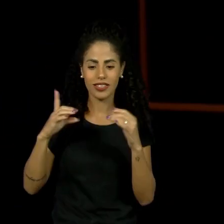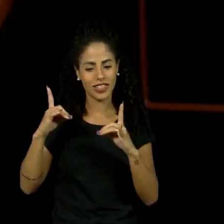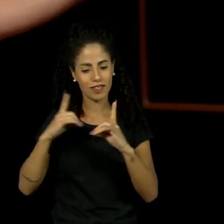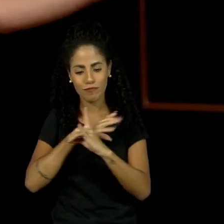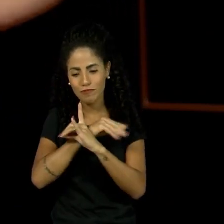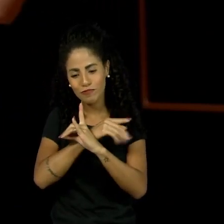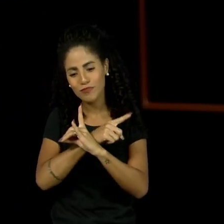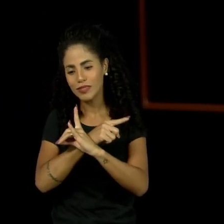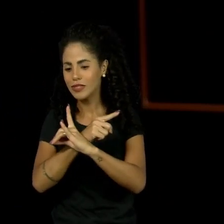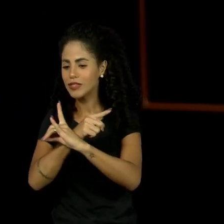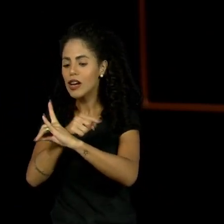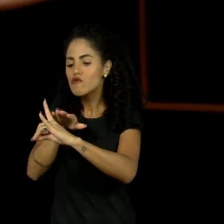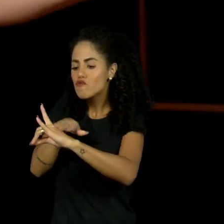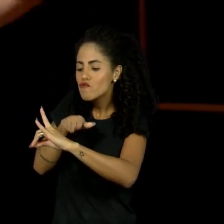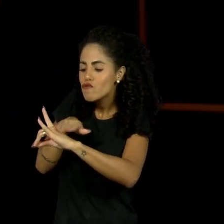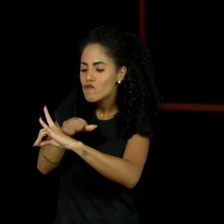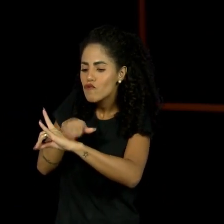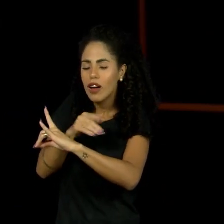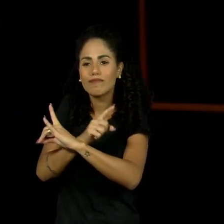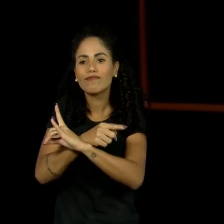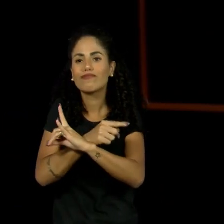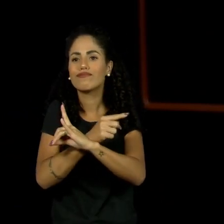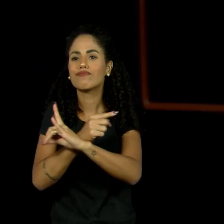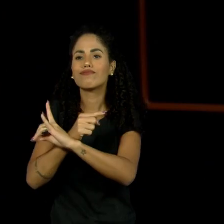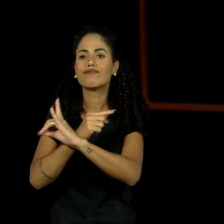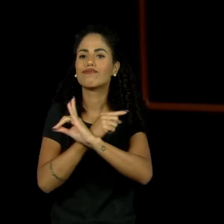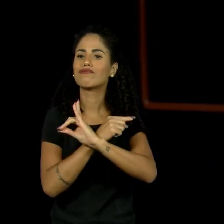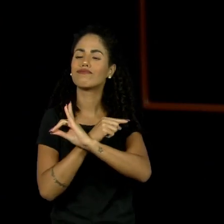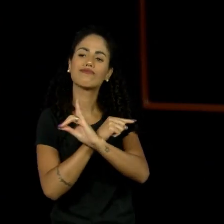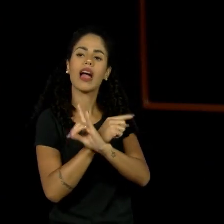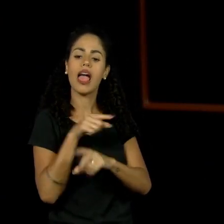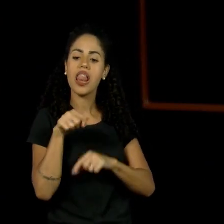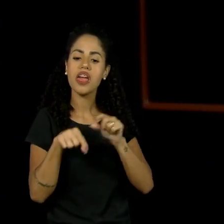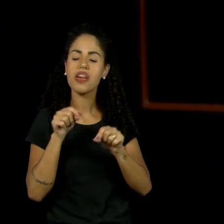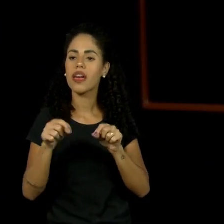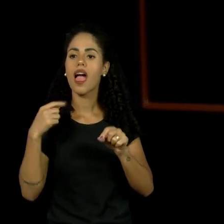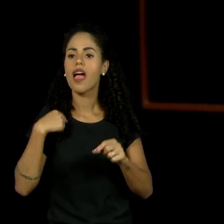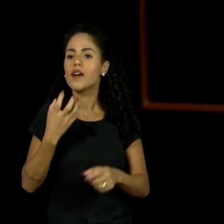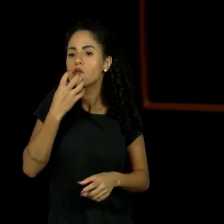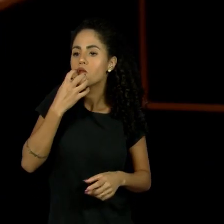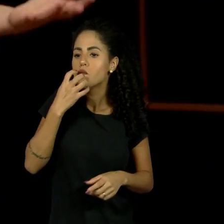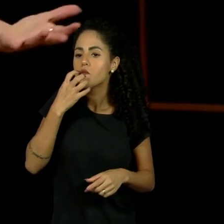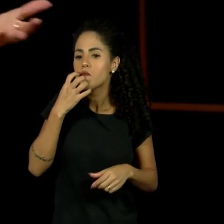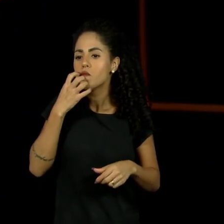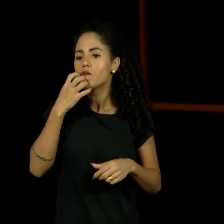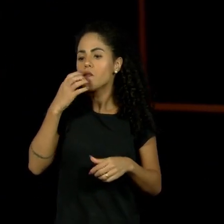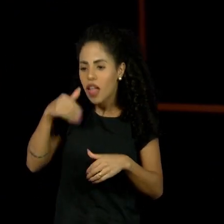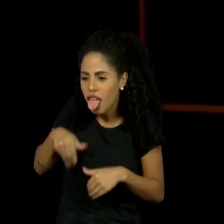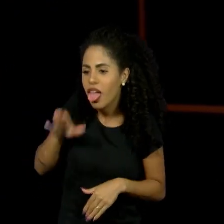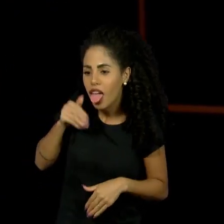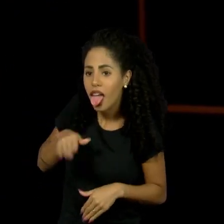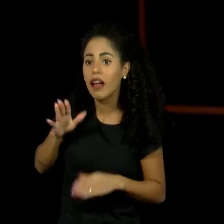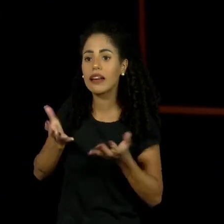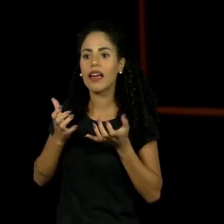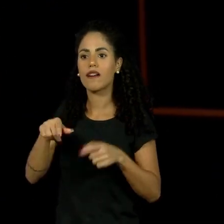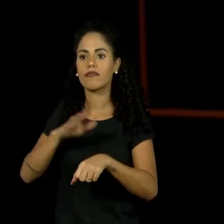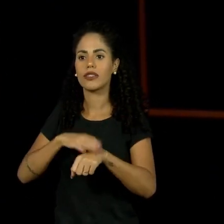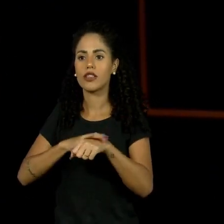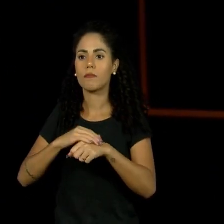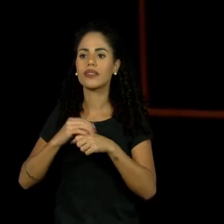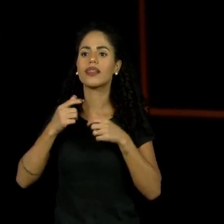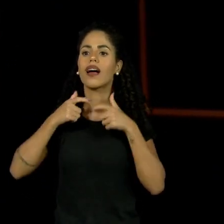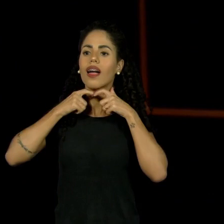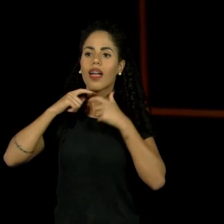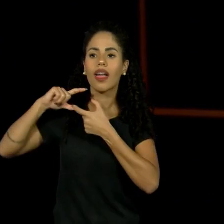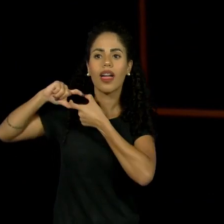que solte ele porque ele quer correr na chuva. Aí vai tudo que o cachorro quer fazer preso na coleira. Mas aí no final ele fala